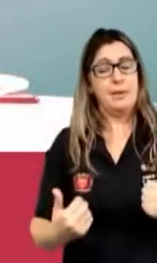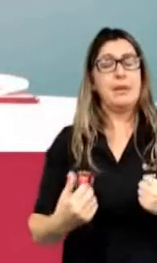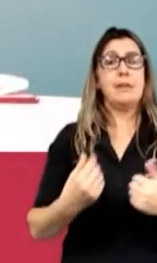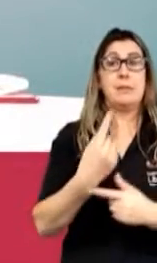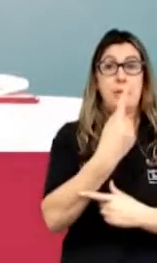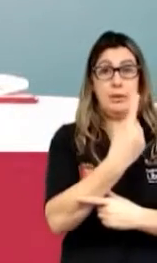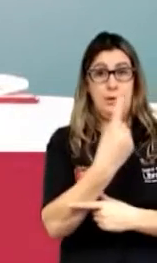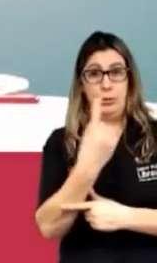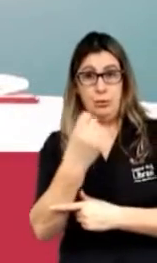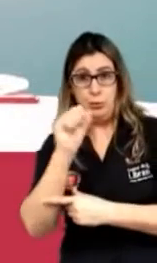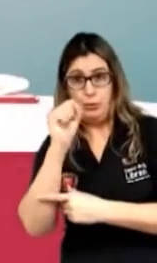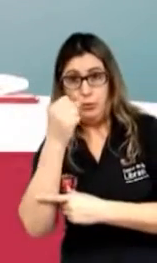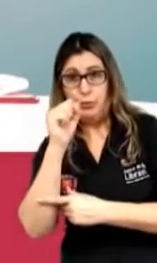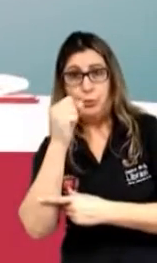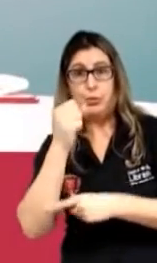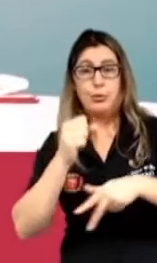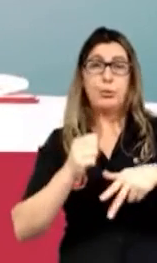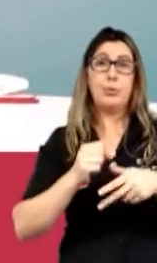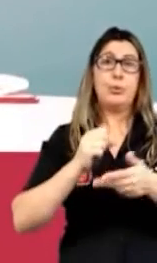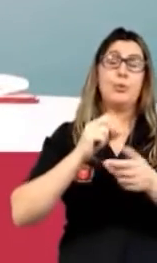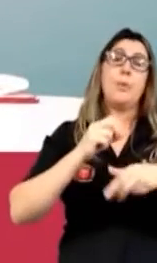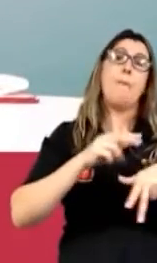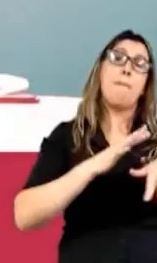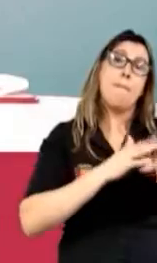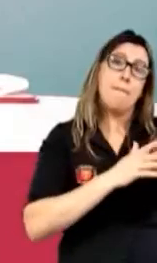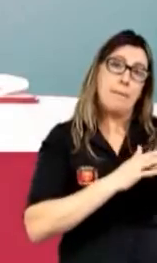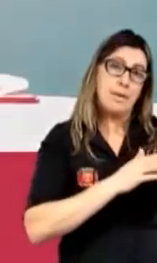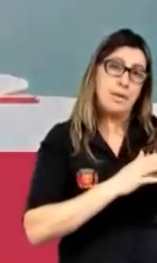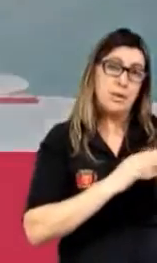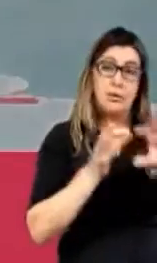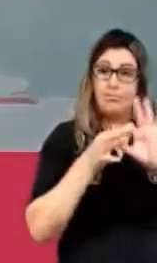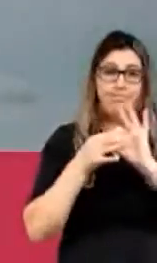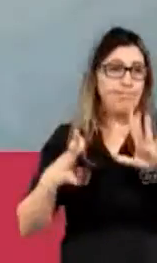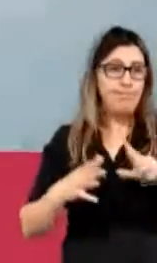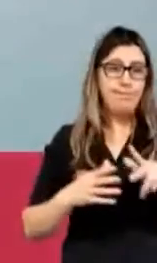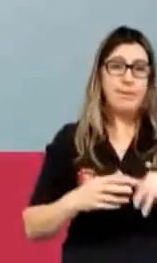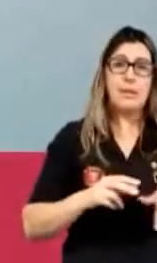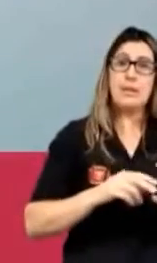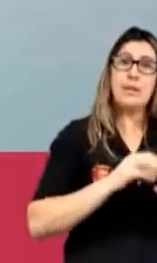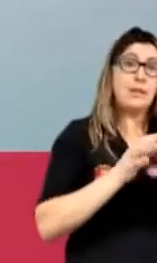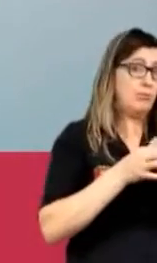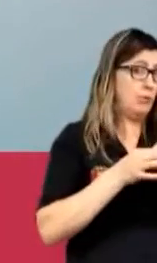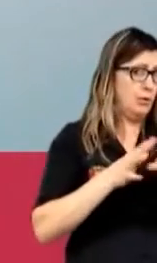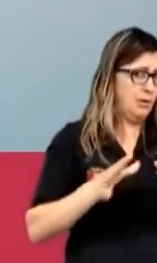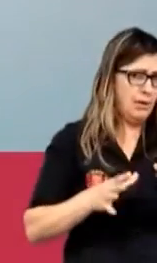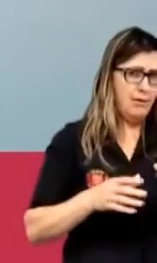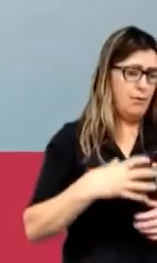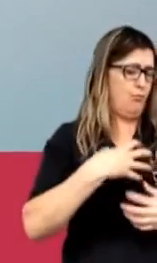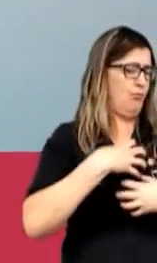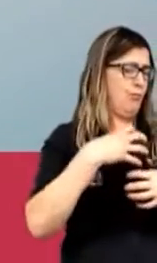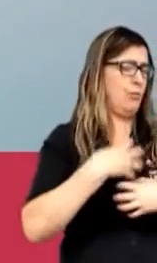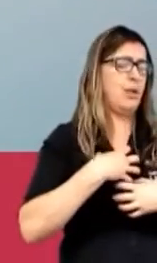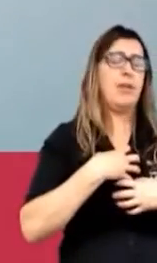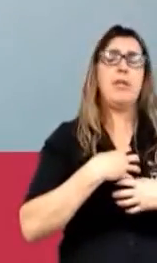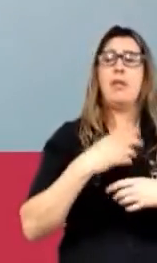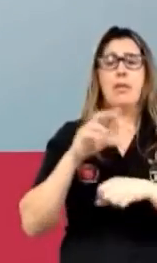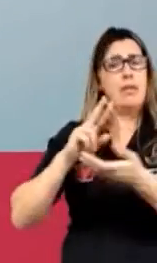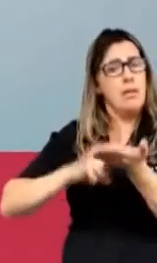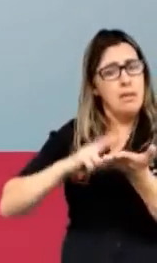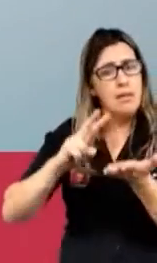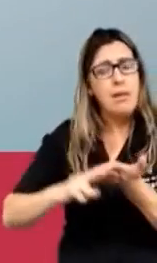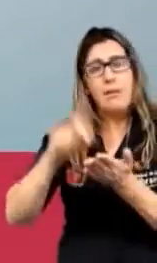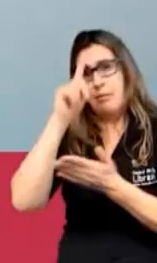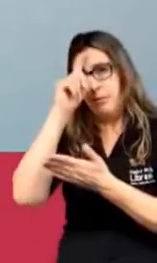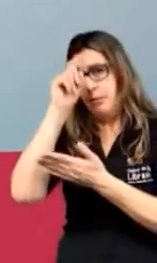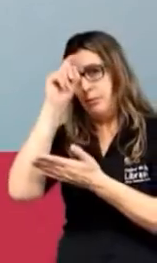Temos 118 pacientes que já foram liberados do isolamento, não apresentam mais sintomas, não estão mais internados. Então,